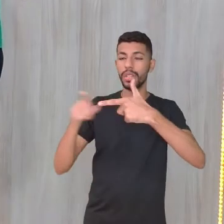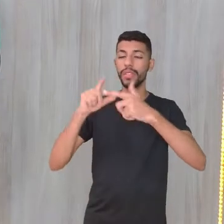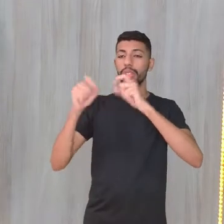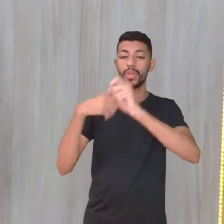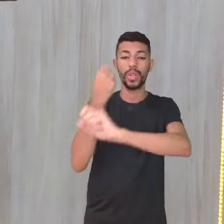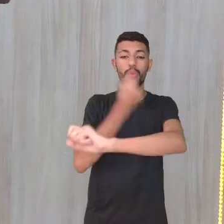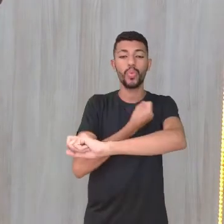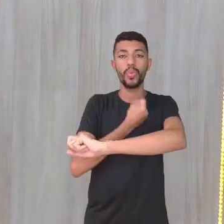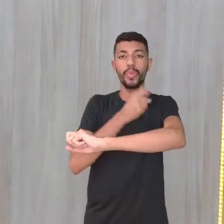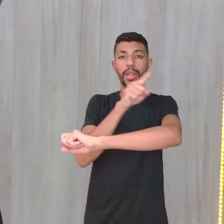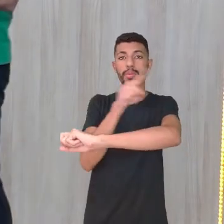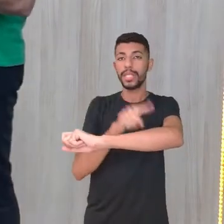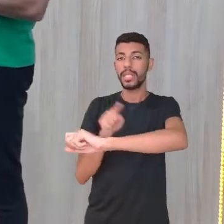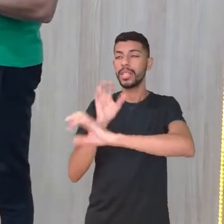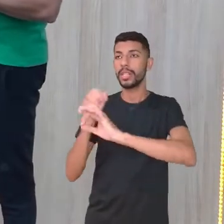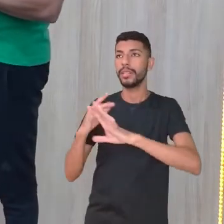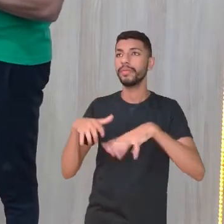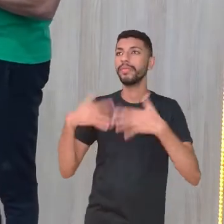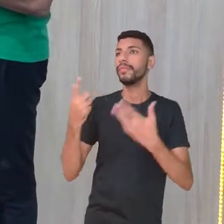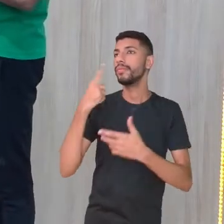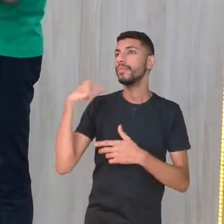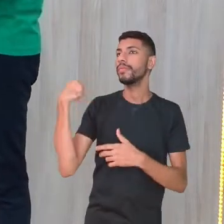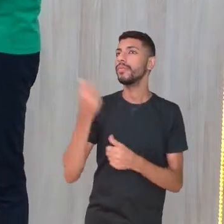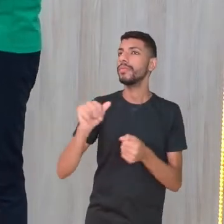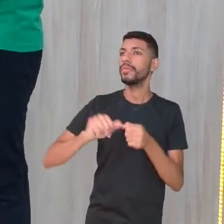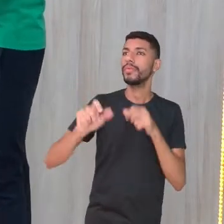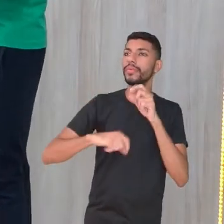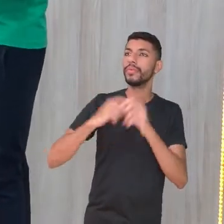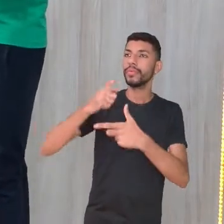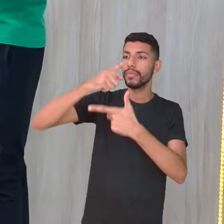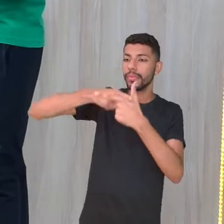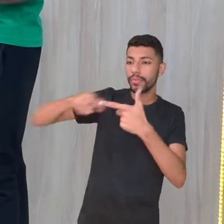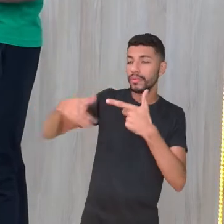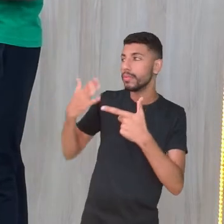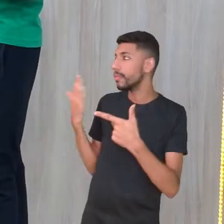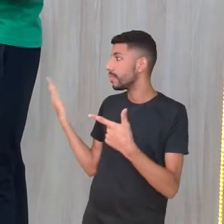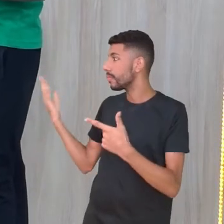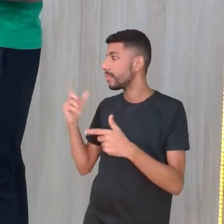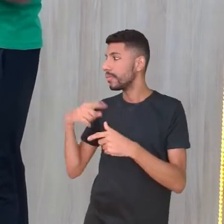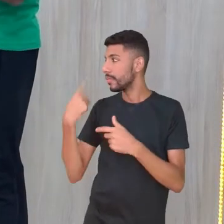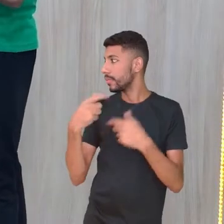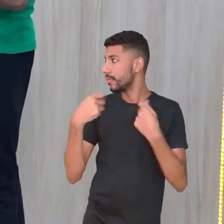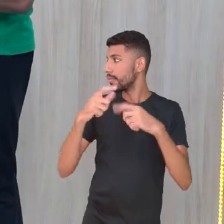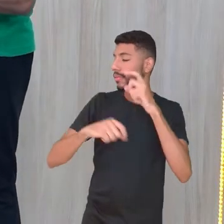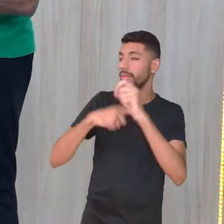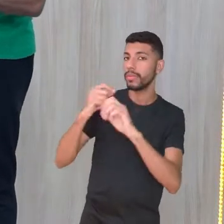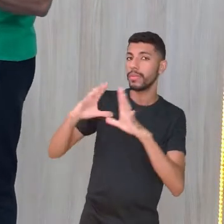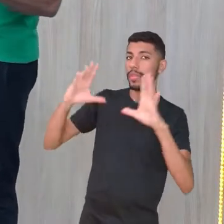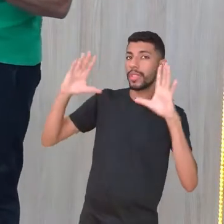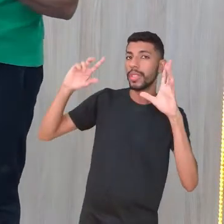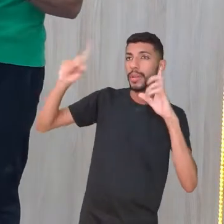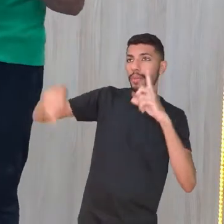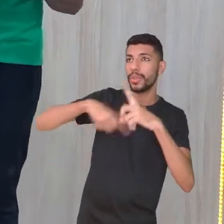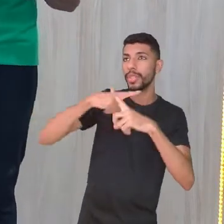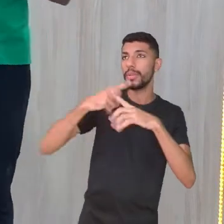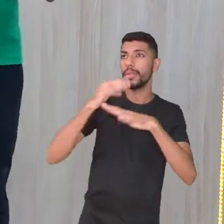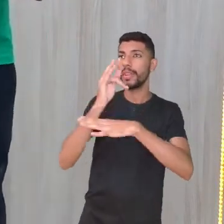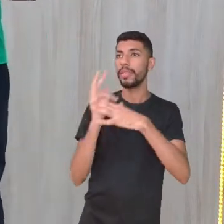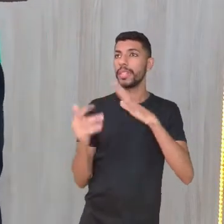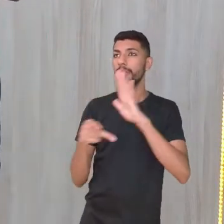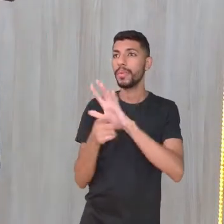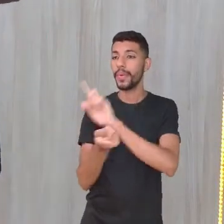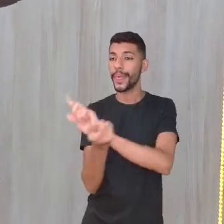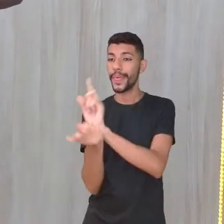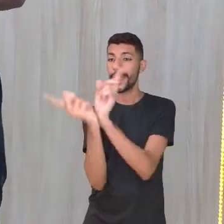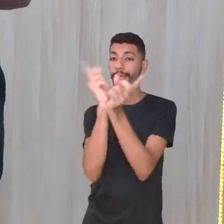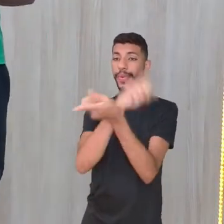inteiro, certo? Então, para a gente fazer essa divisão aí, é só a gente multiplicar a fração, tá? Pelo